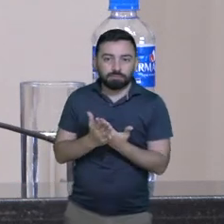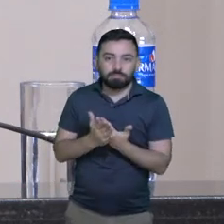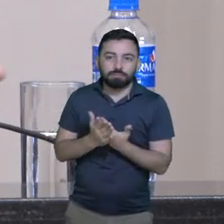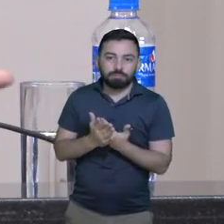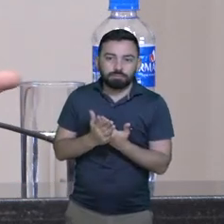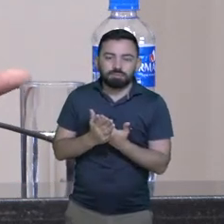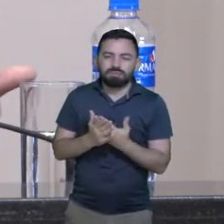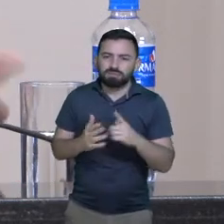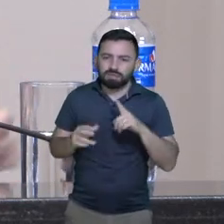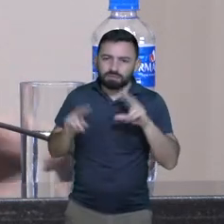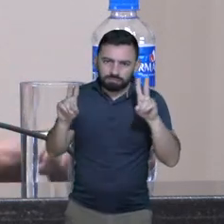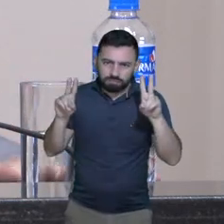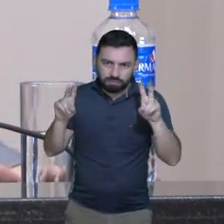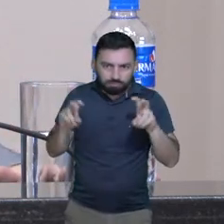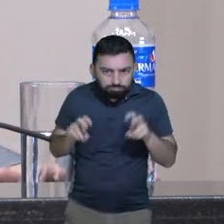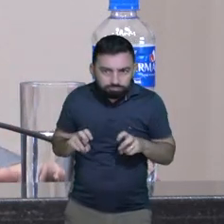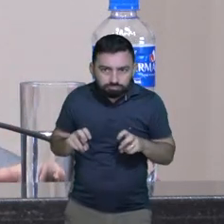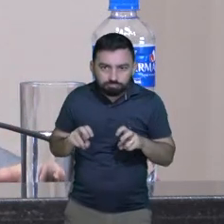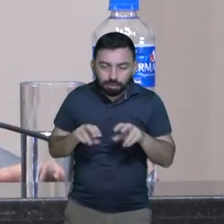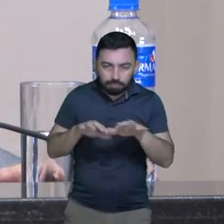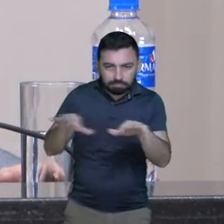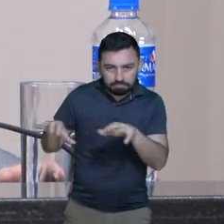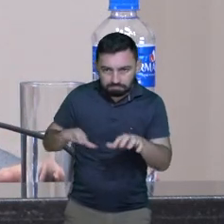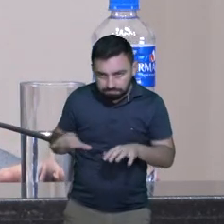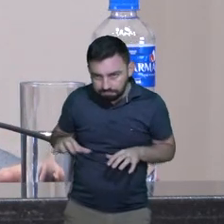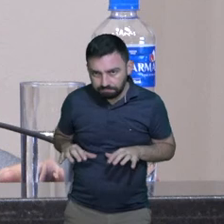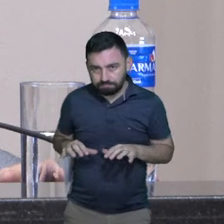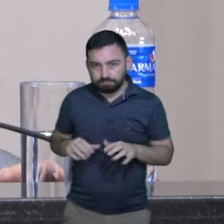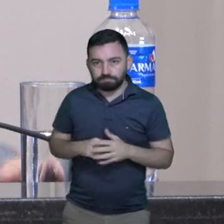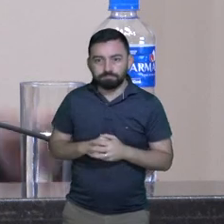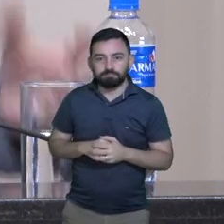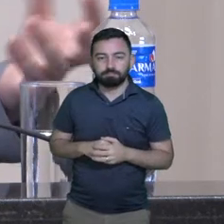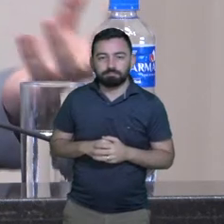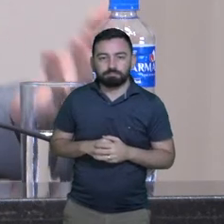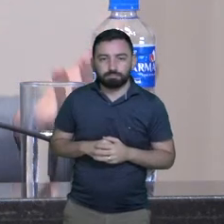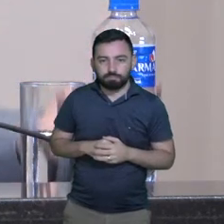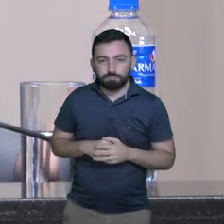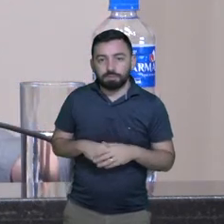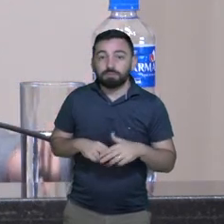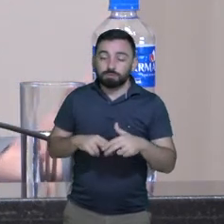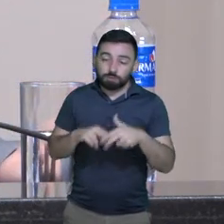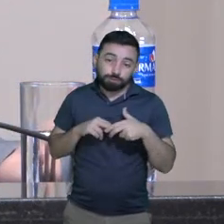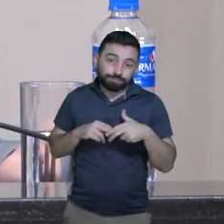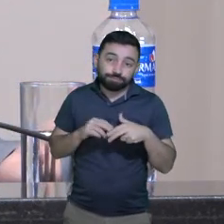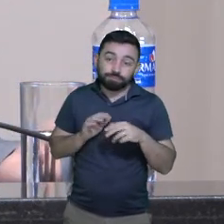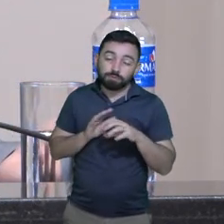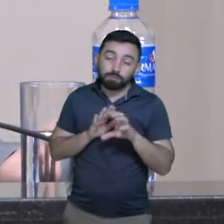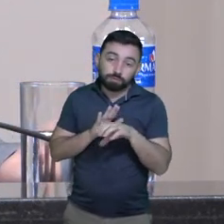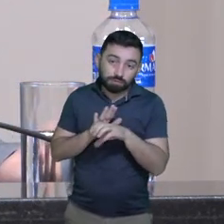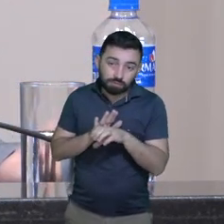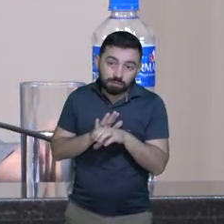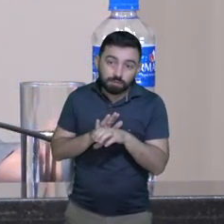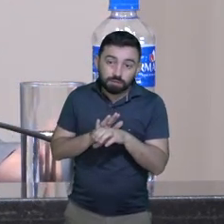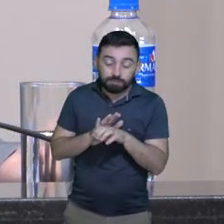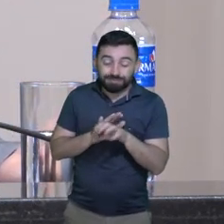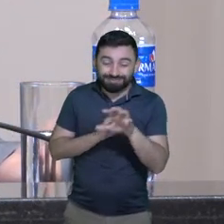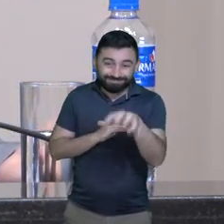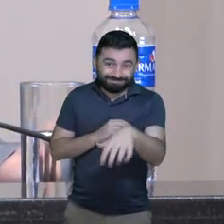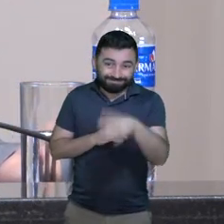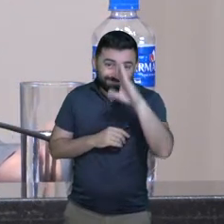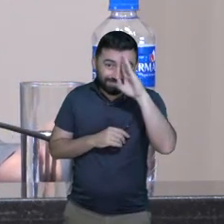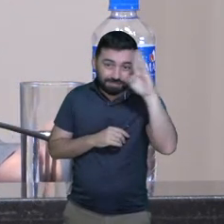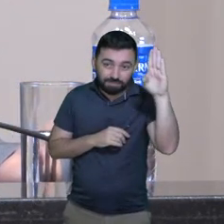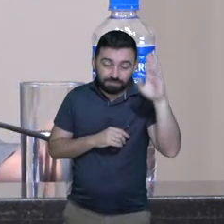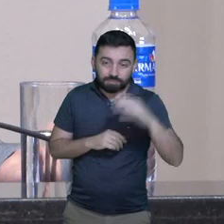questões interdependentes né a nosso ver eh e aí são conceitos né Eh que são centrais pra gente